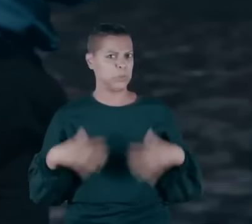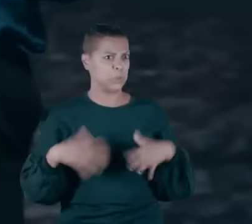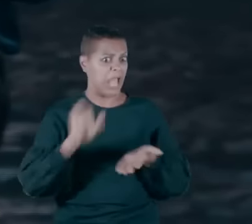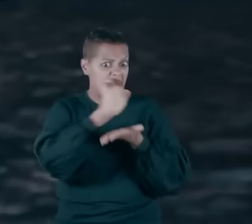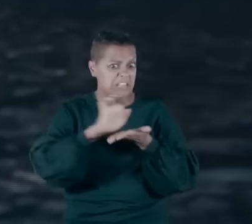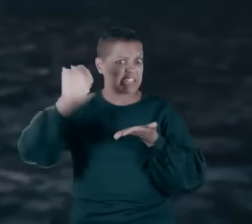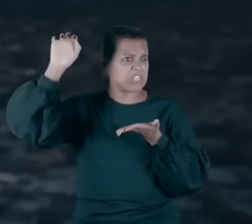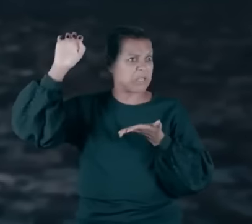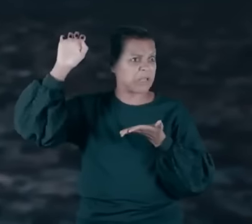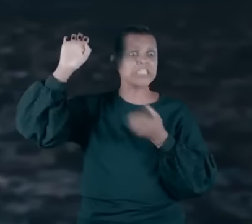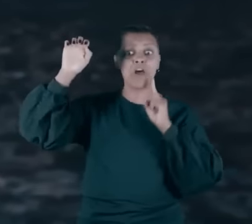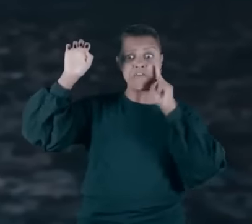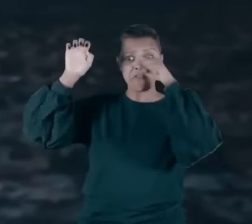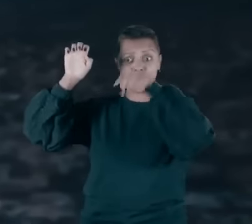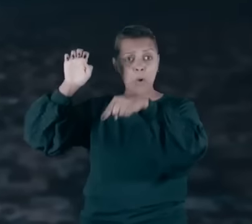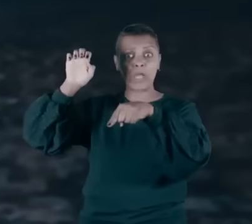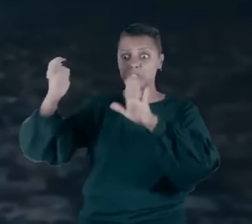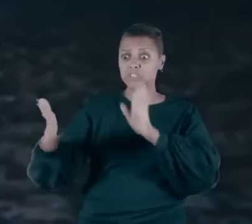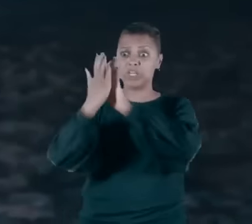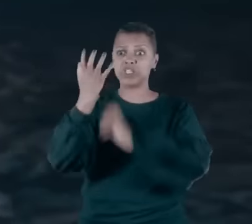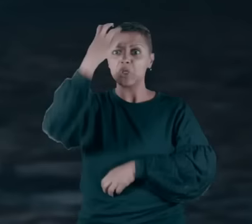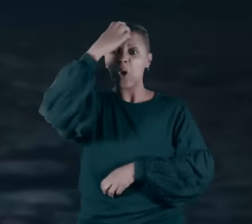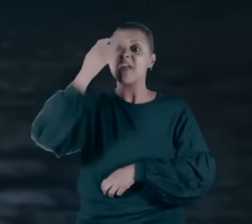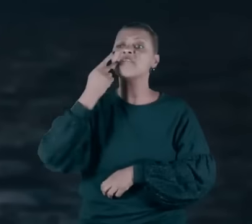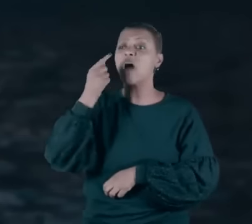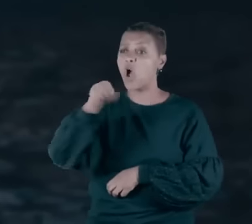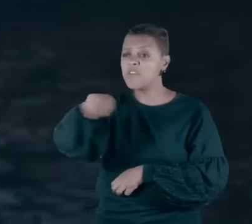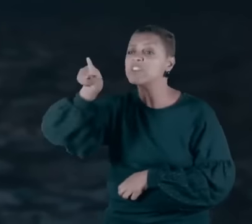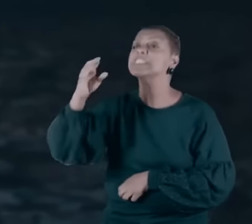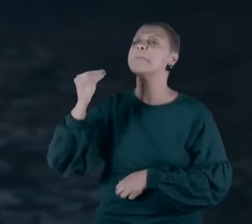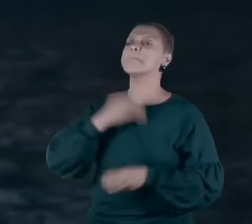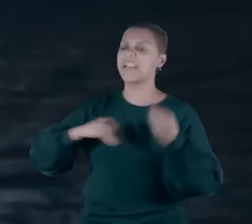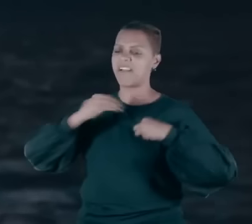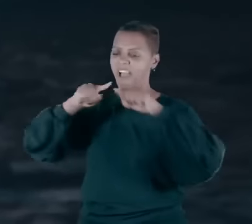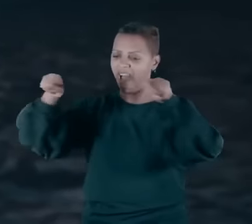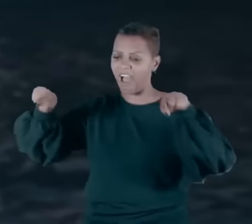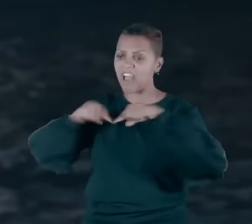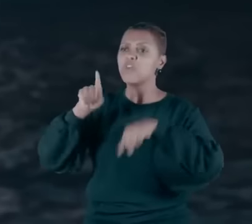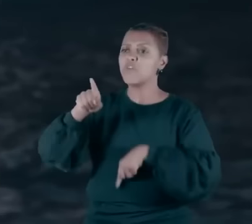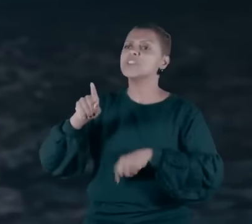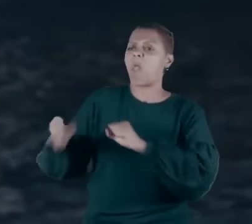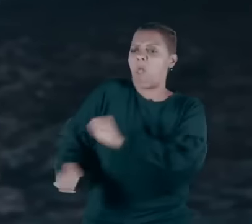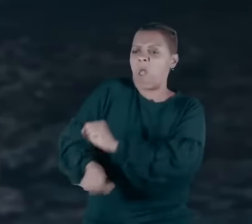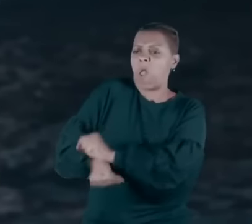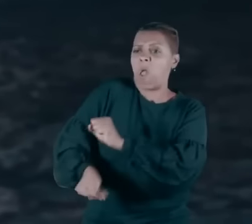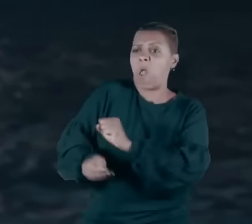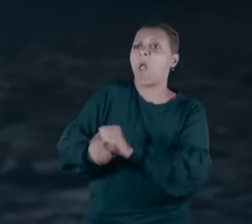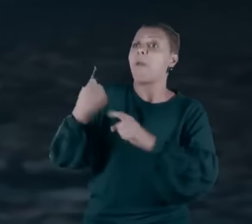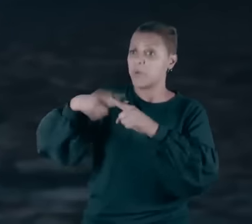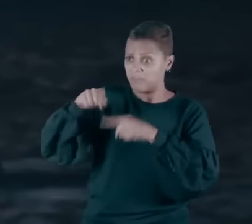Ó você vai até o rei e você diga assim ó você tá em Pecado você é um é um rei corrupto e por cusa